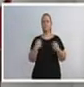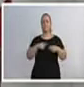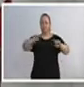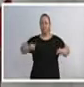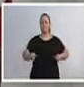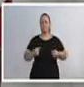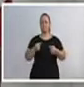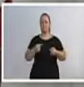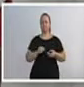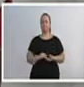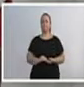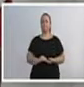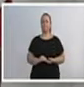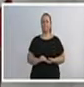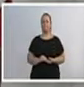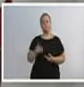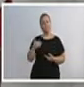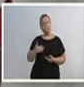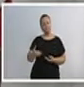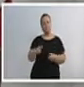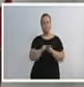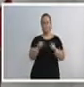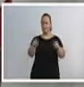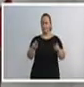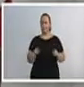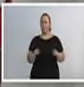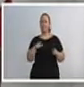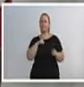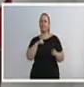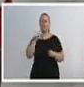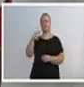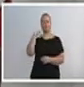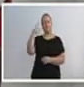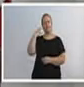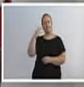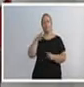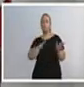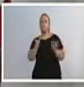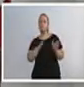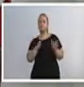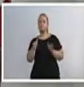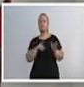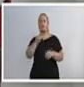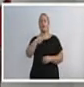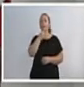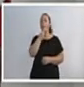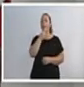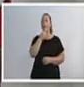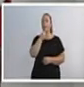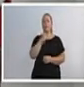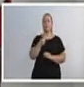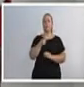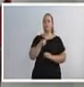E eu recebi logo no meu gabinete um co-vereador nosso na parte de acessibilidade, o Marcelo Matos, que é um rapaz extremamente ativista